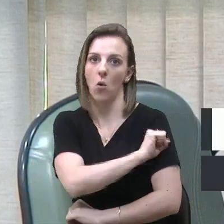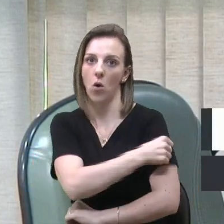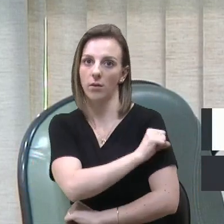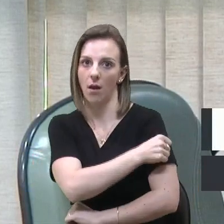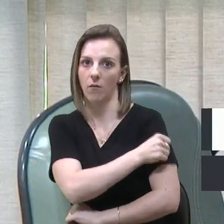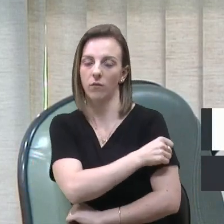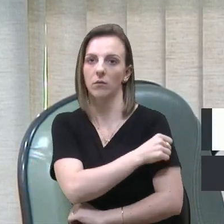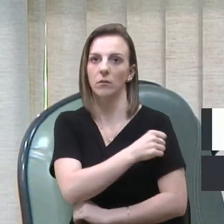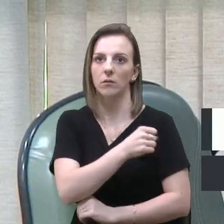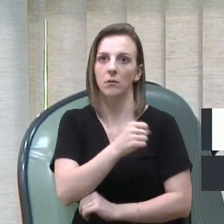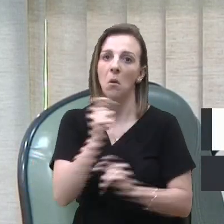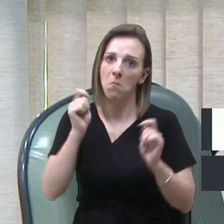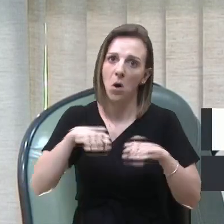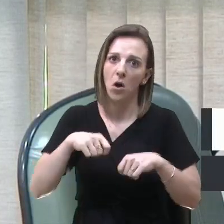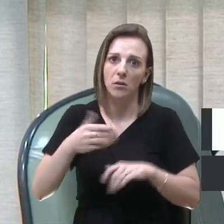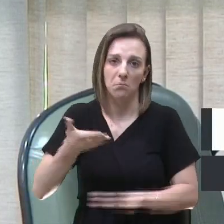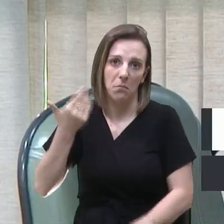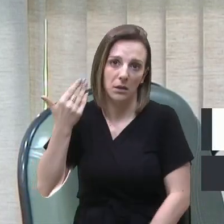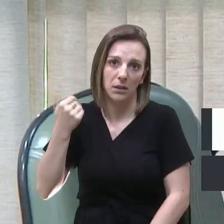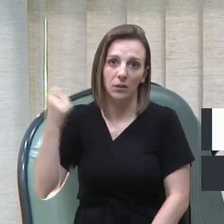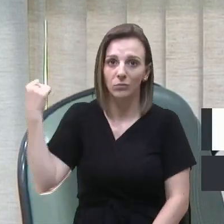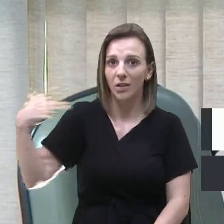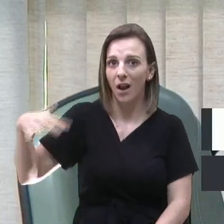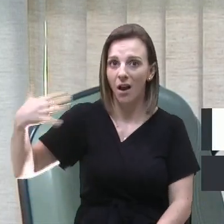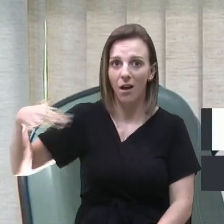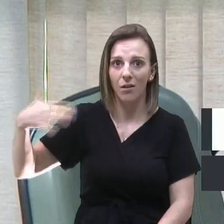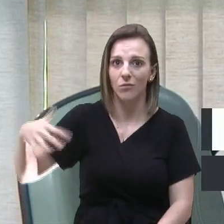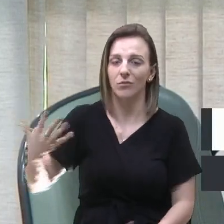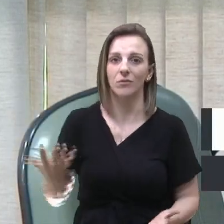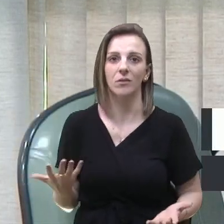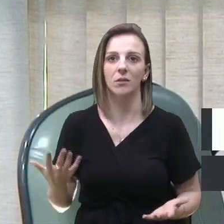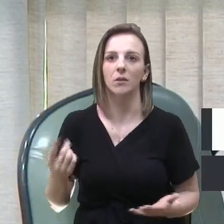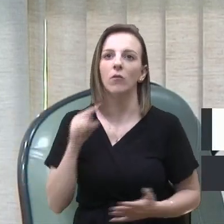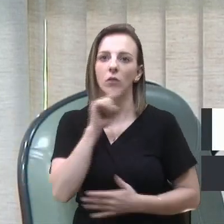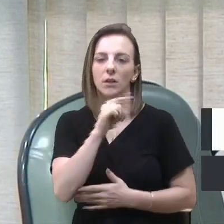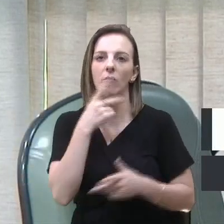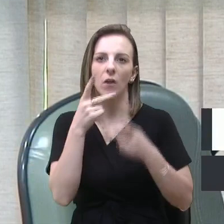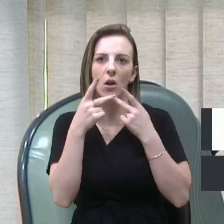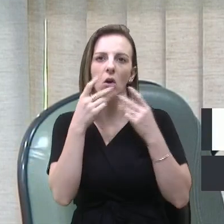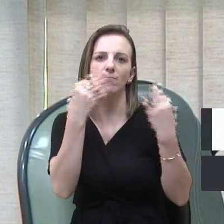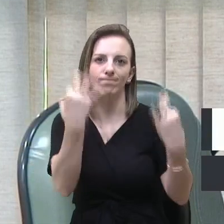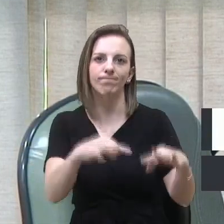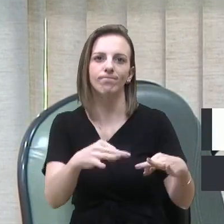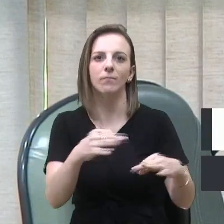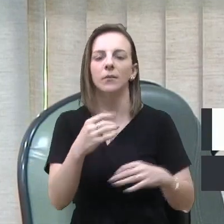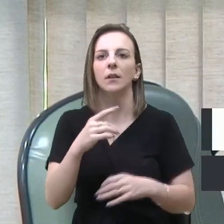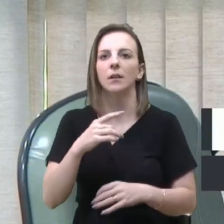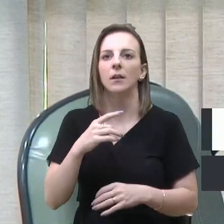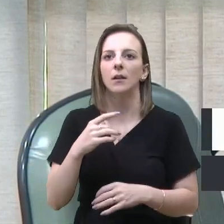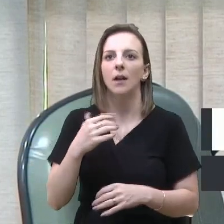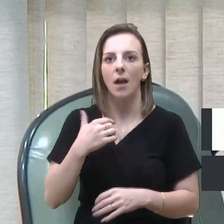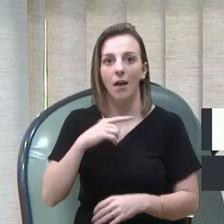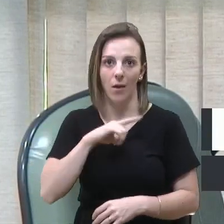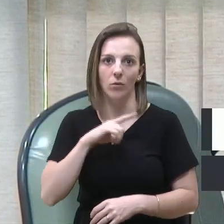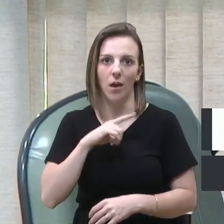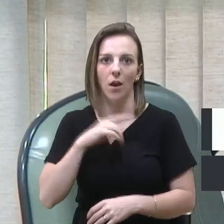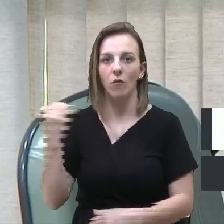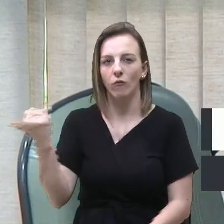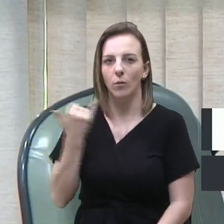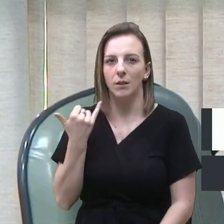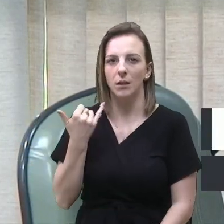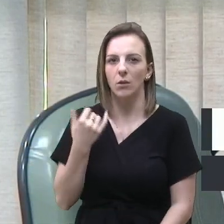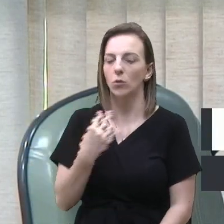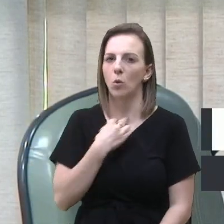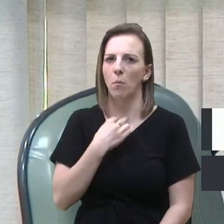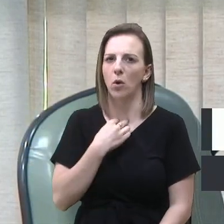o custo do ônibus na época. Então o senhor pontuou muito bem. Mas chegou uma informação que eu nem não posso afirmar, que parece